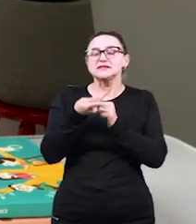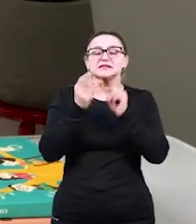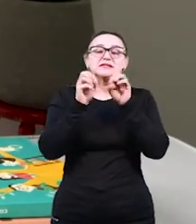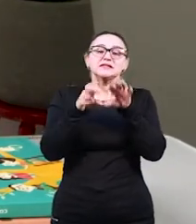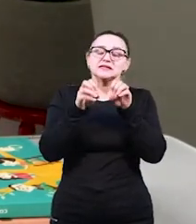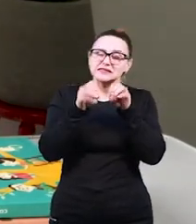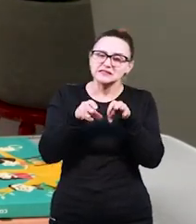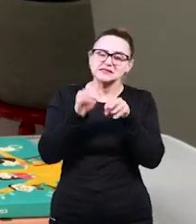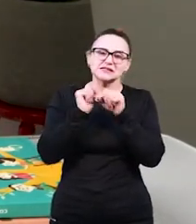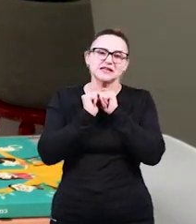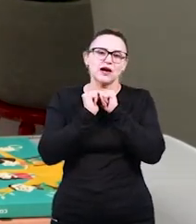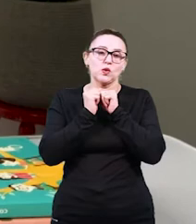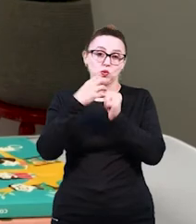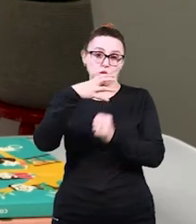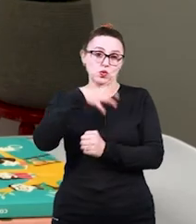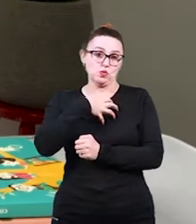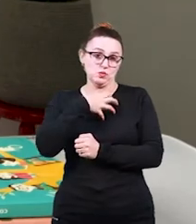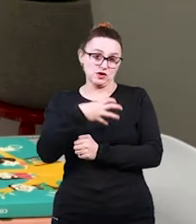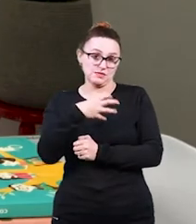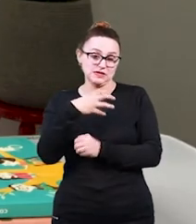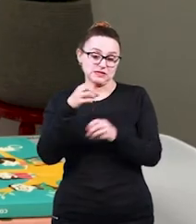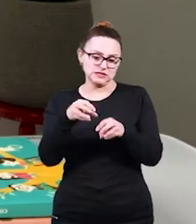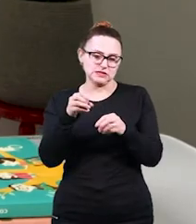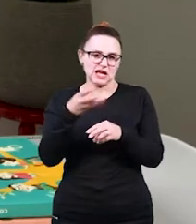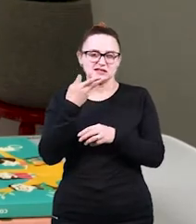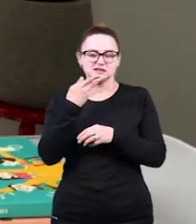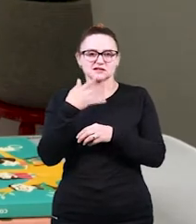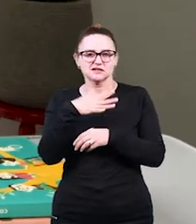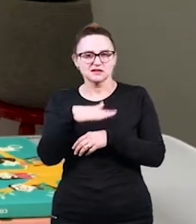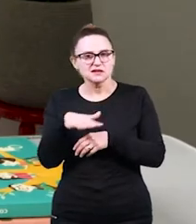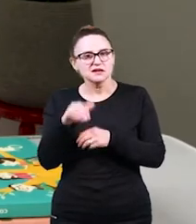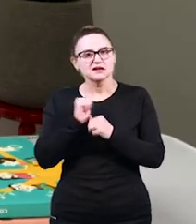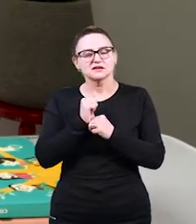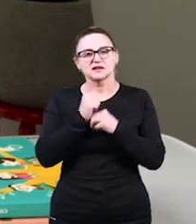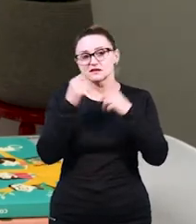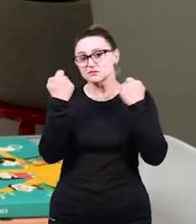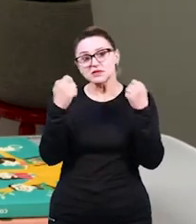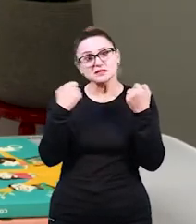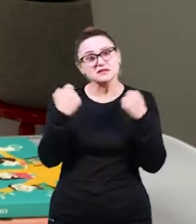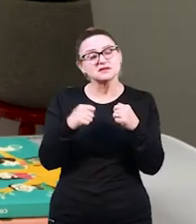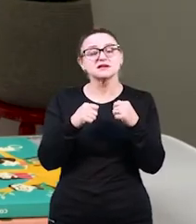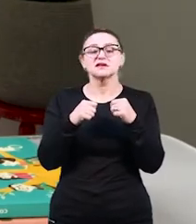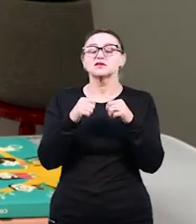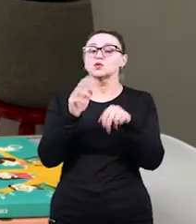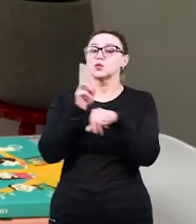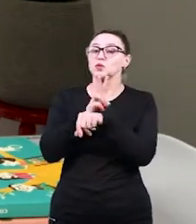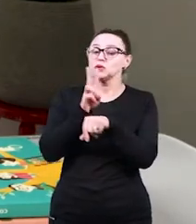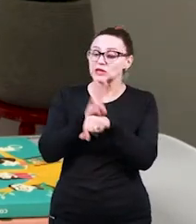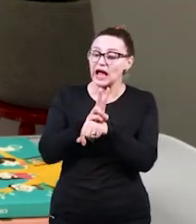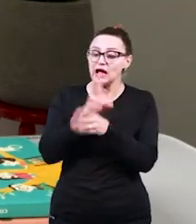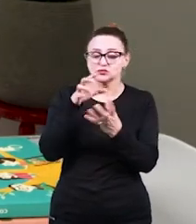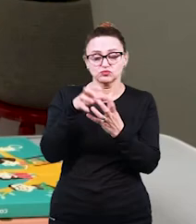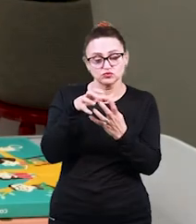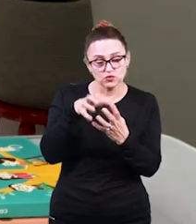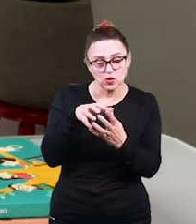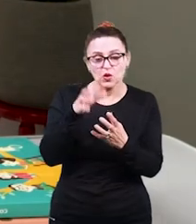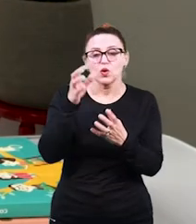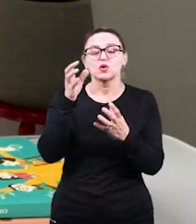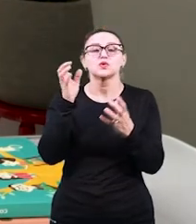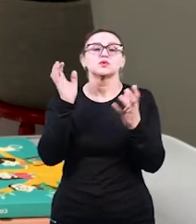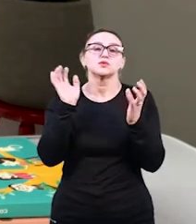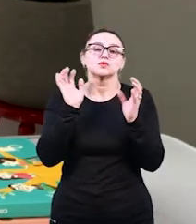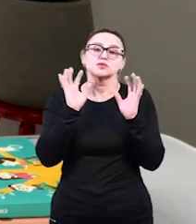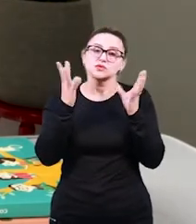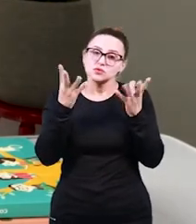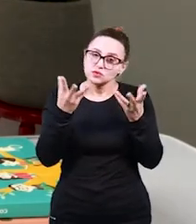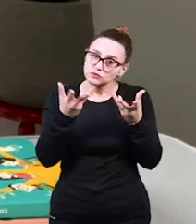um comportamento, para ensinar as crianças que elas precisam tratar os seus pais muito bem, mesmo quando eles